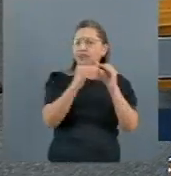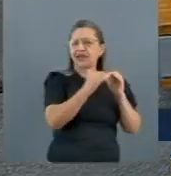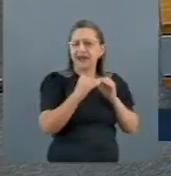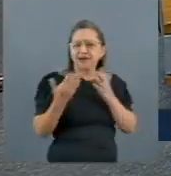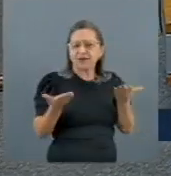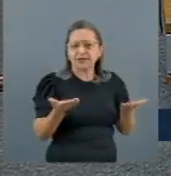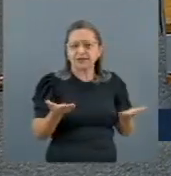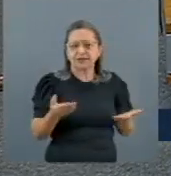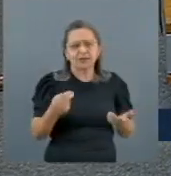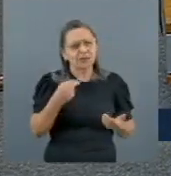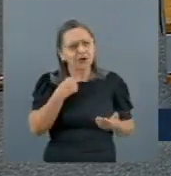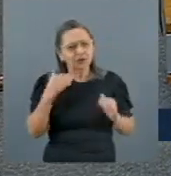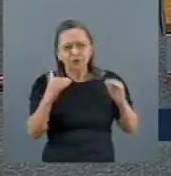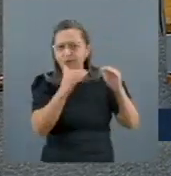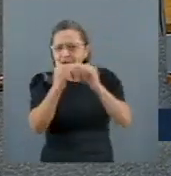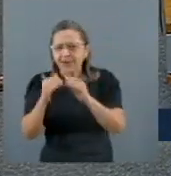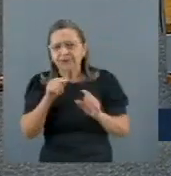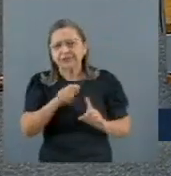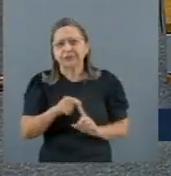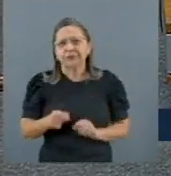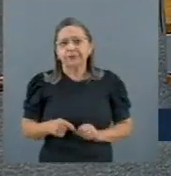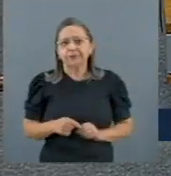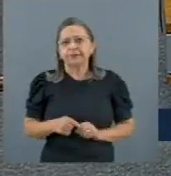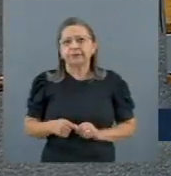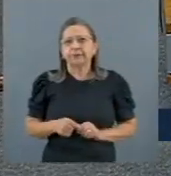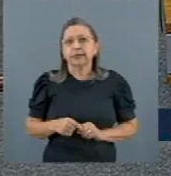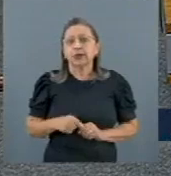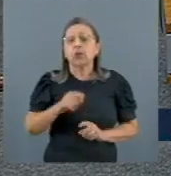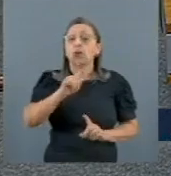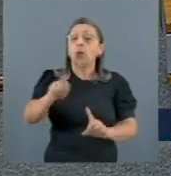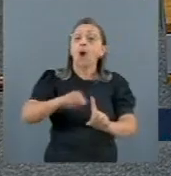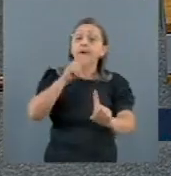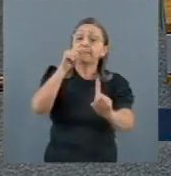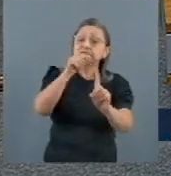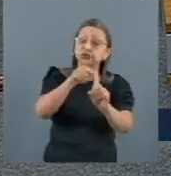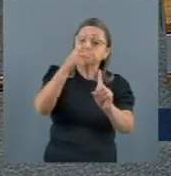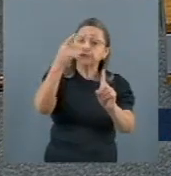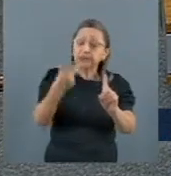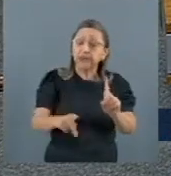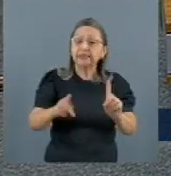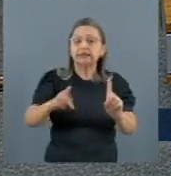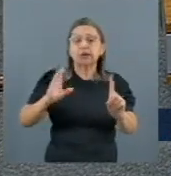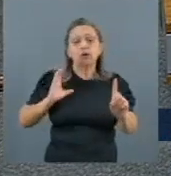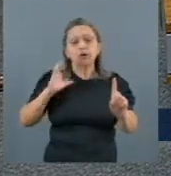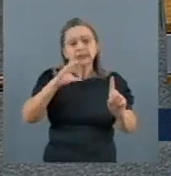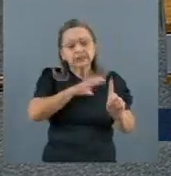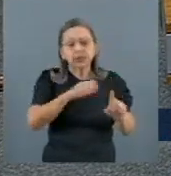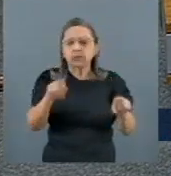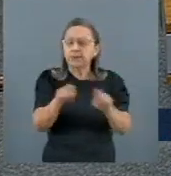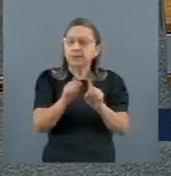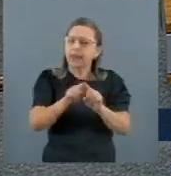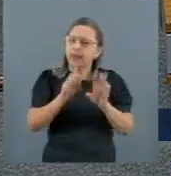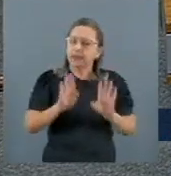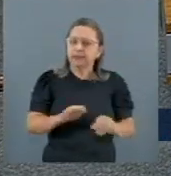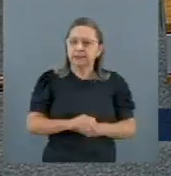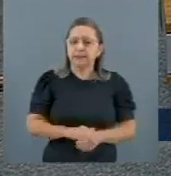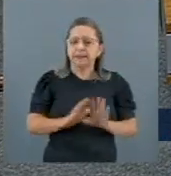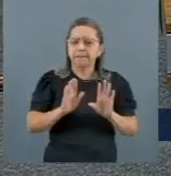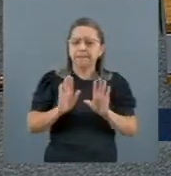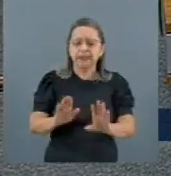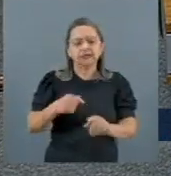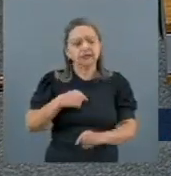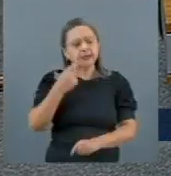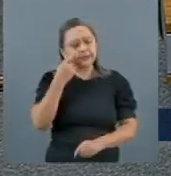Não pode concordar com esse tipo de coisa. O intuito da CPI também vai ser essa. Agora, eu queria